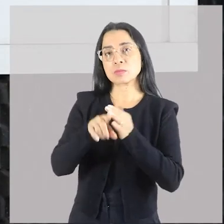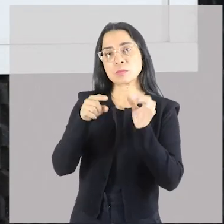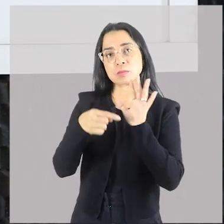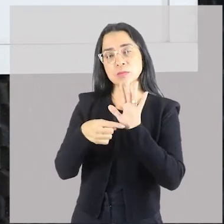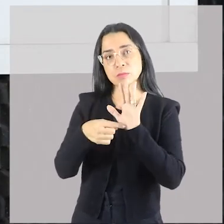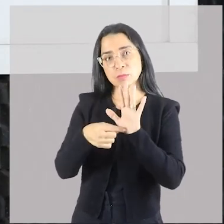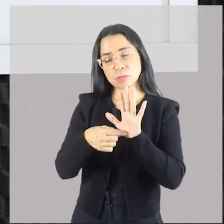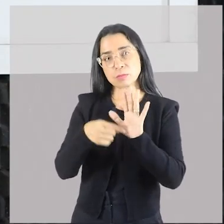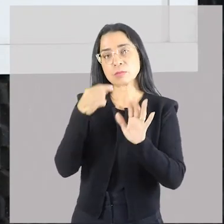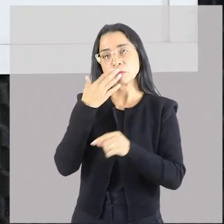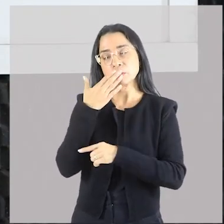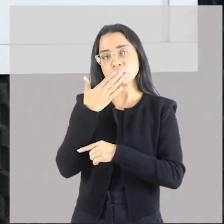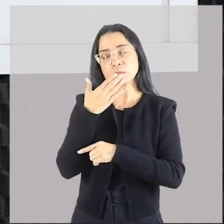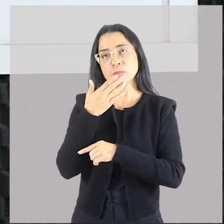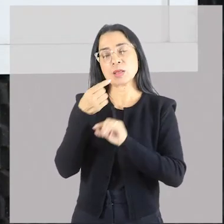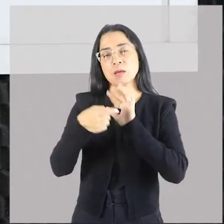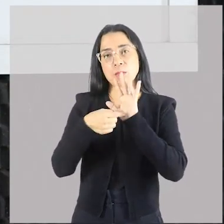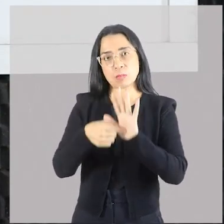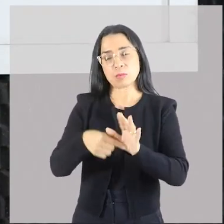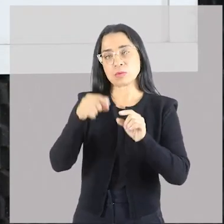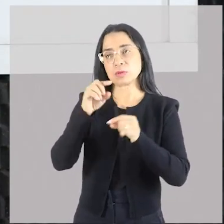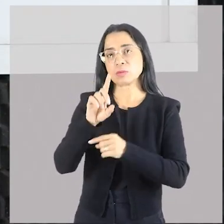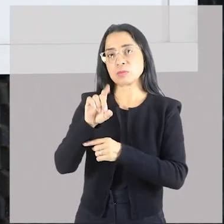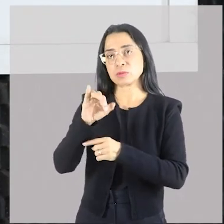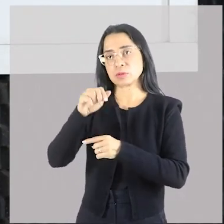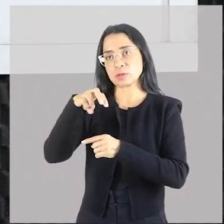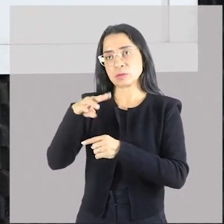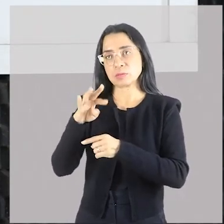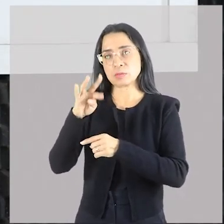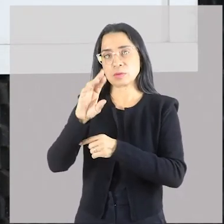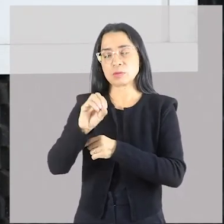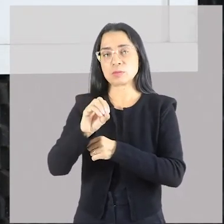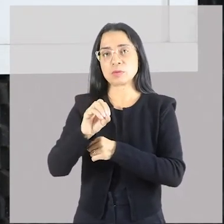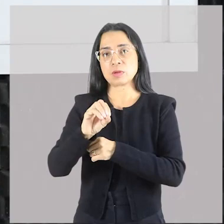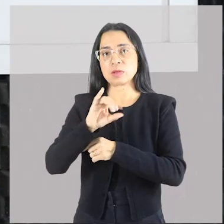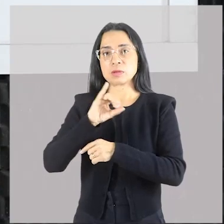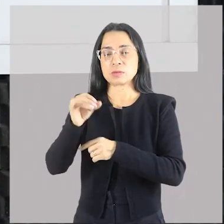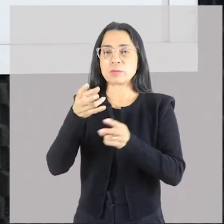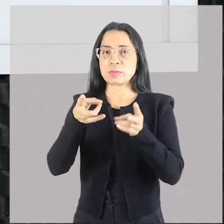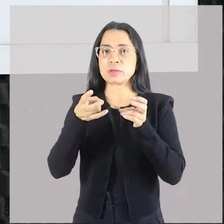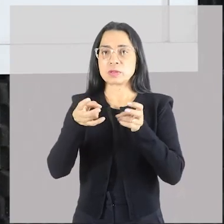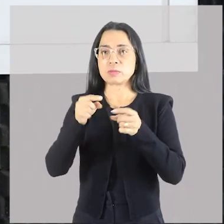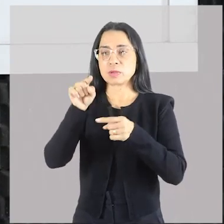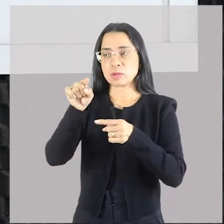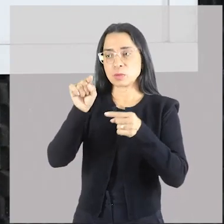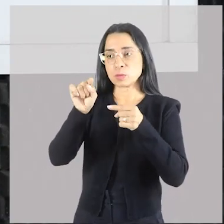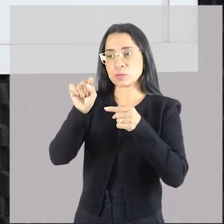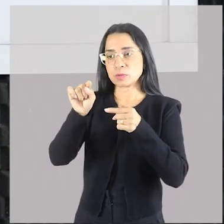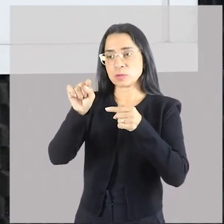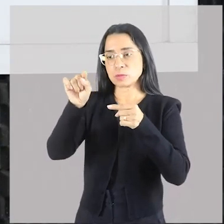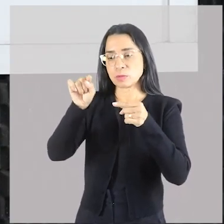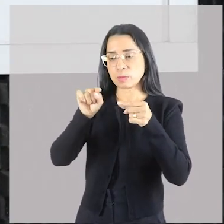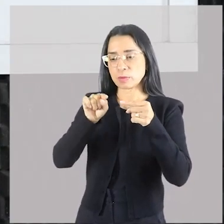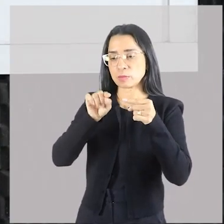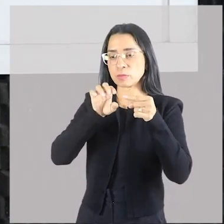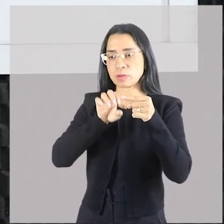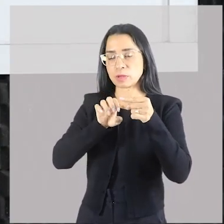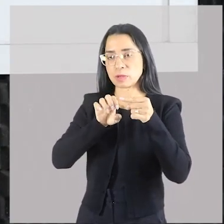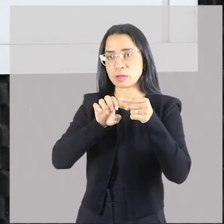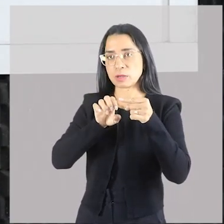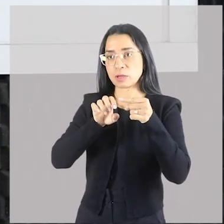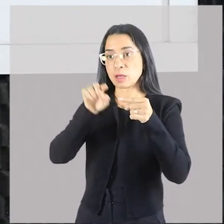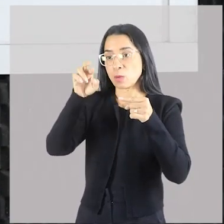diâmetro. Se você perceber bem, ó, do centro para o ponto E é um raio. Do centro para o ponto F é outro